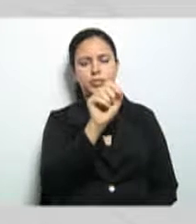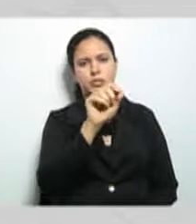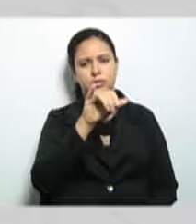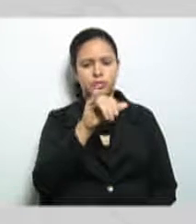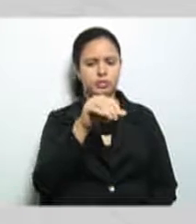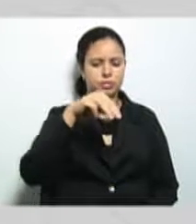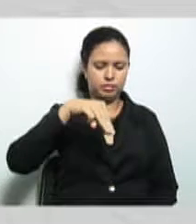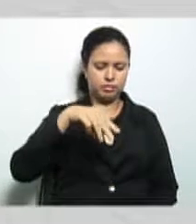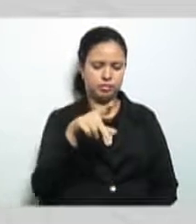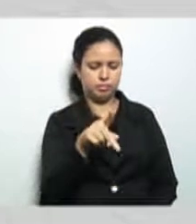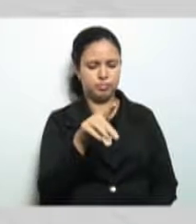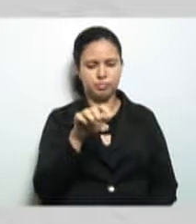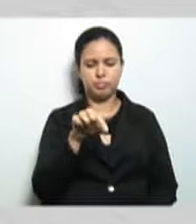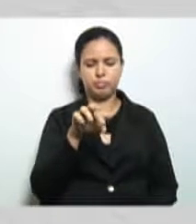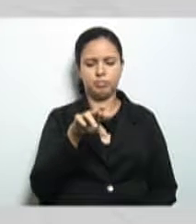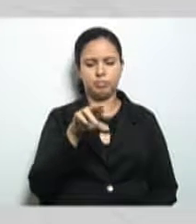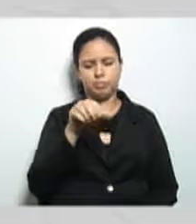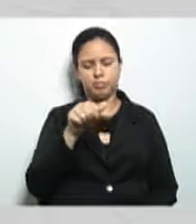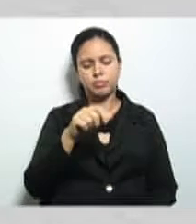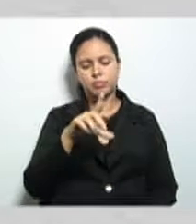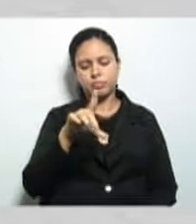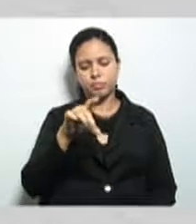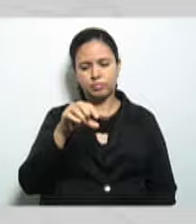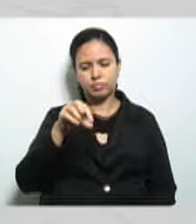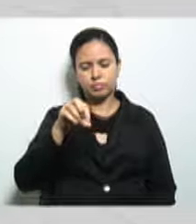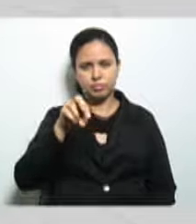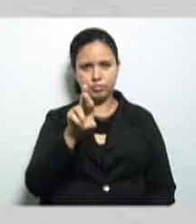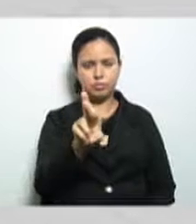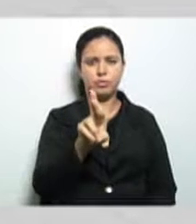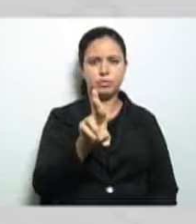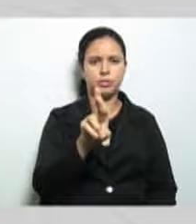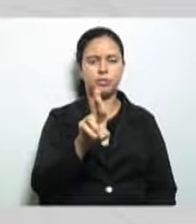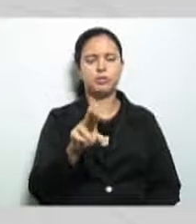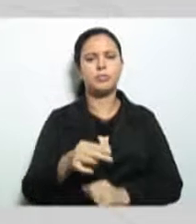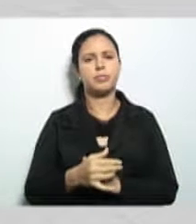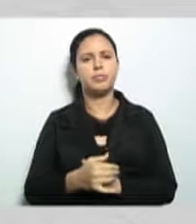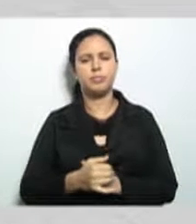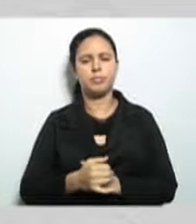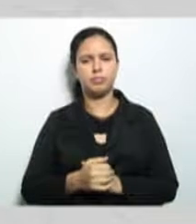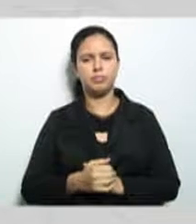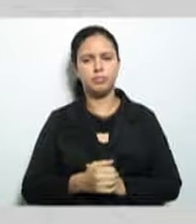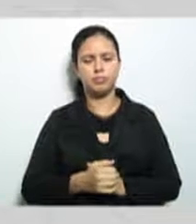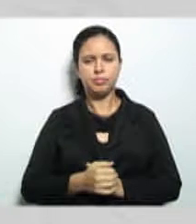imperador é que organizava o modo de trabalho e como ele deveria acontecer.